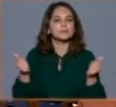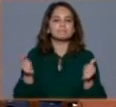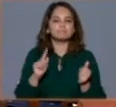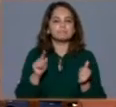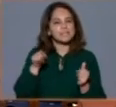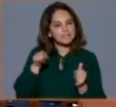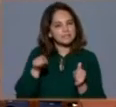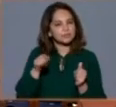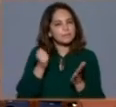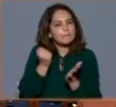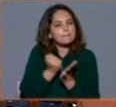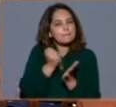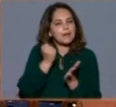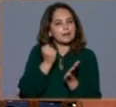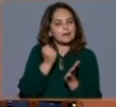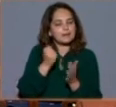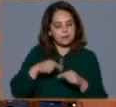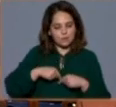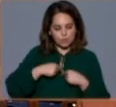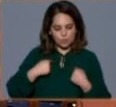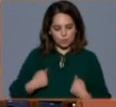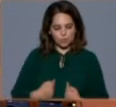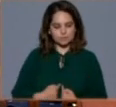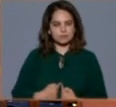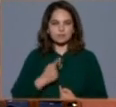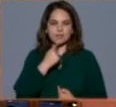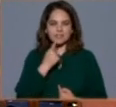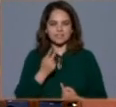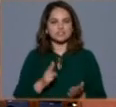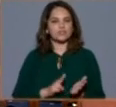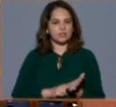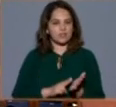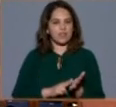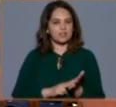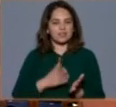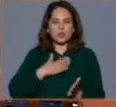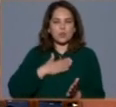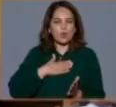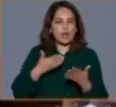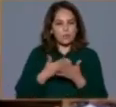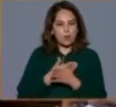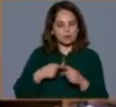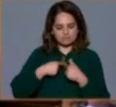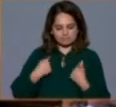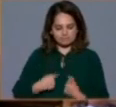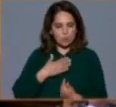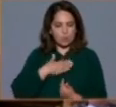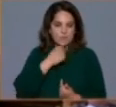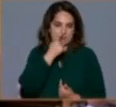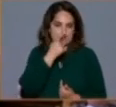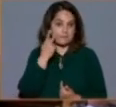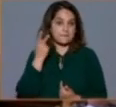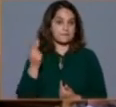sinal de que o nosso coração nos fala a verdade quando rejeita a morte e deseja a vida.